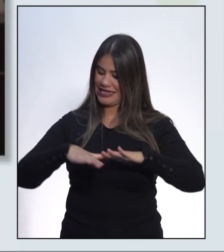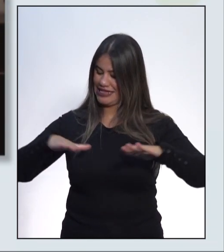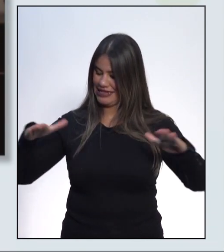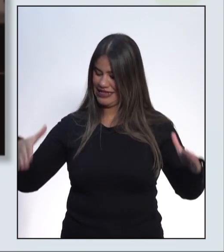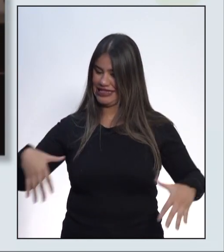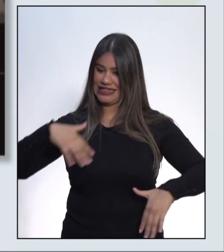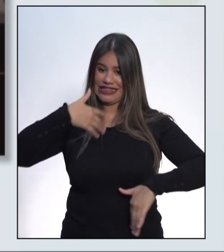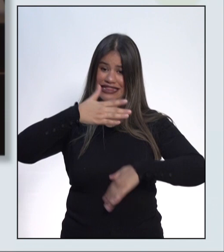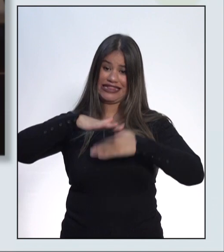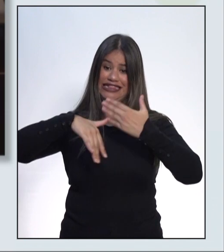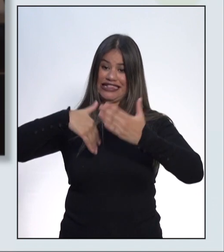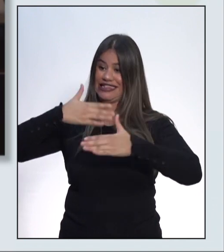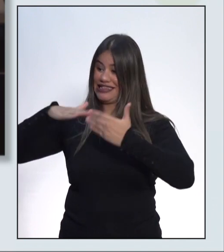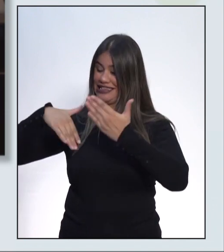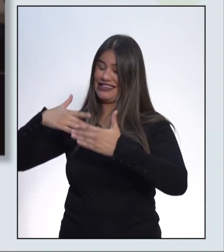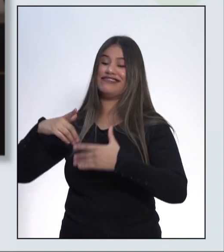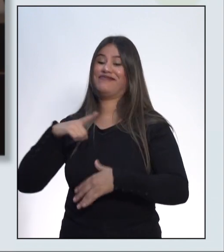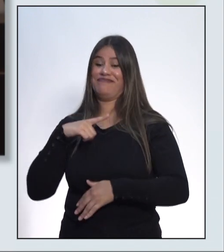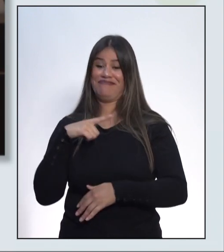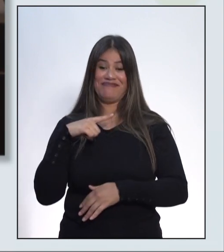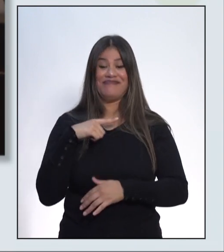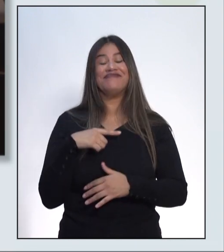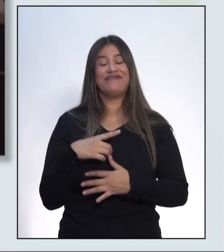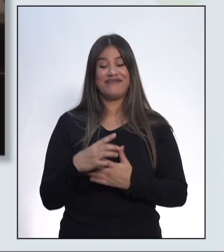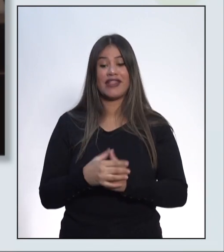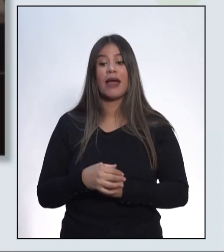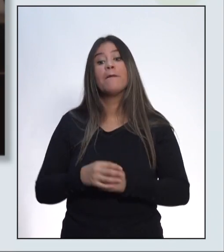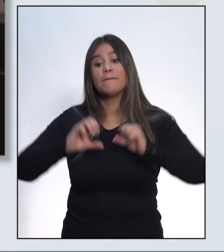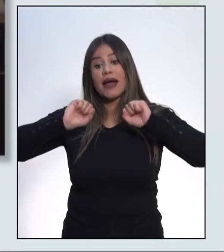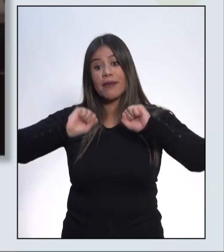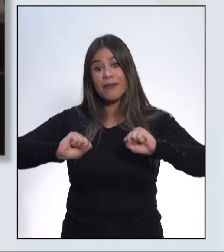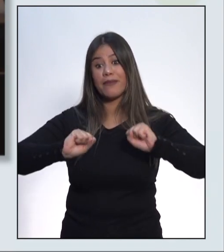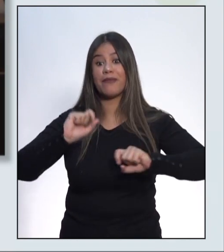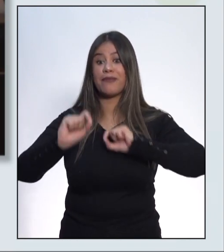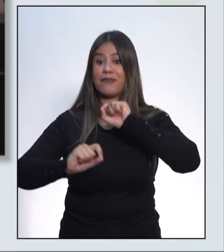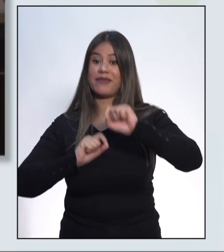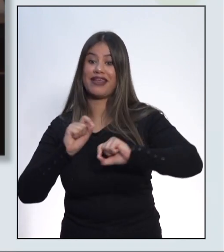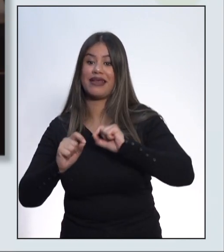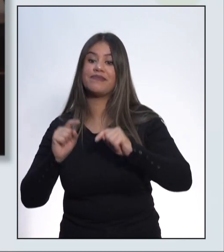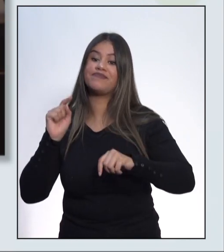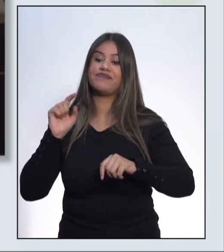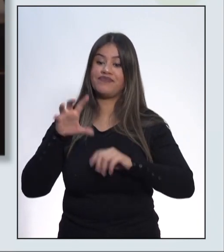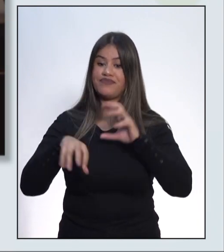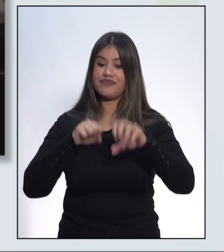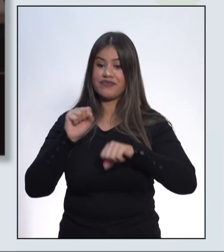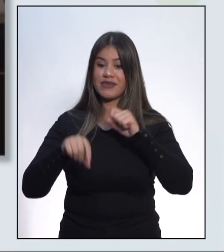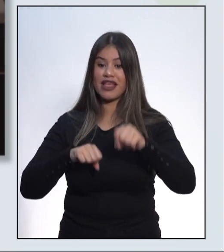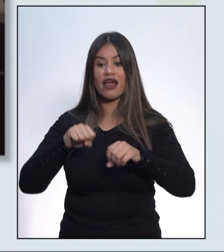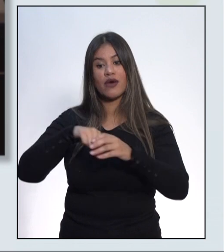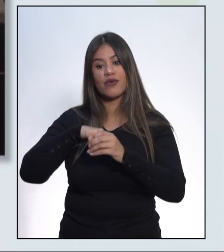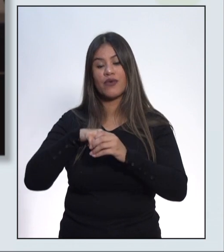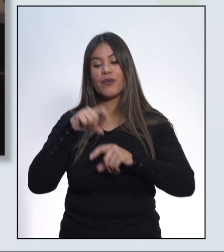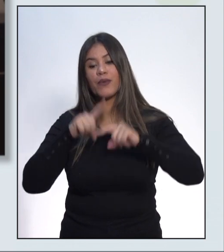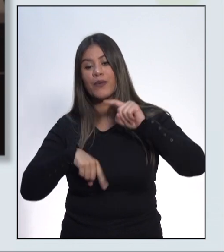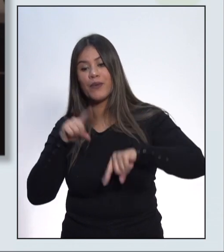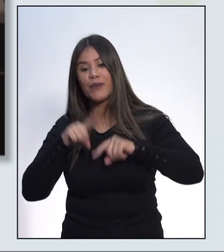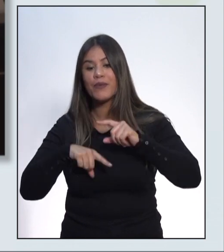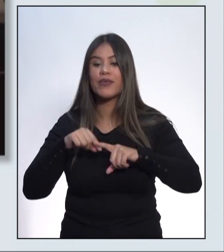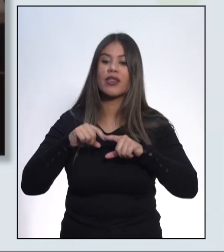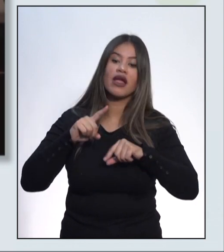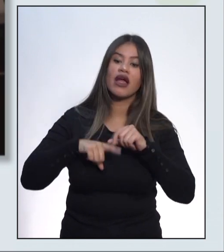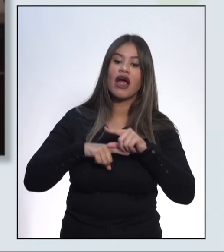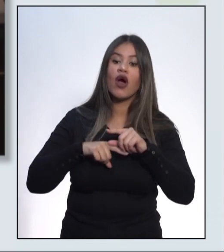mesa. Você pode pegar esses materiais que sobraram e durante essa criação desse projeto